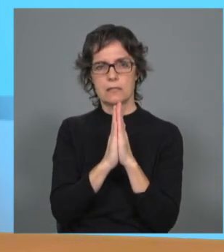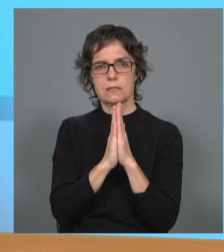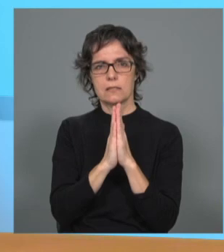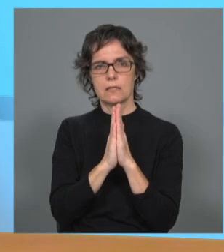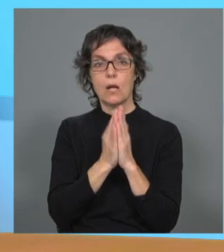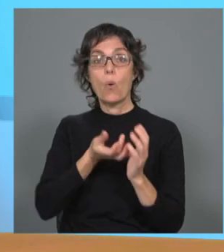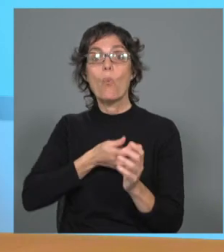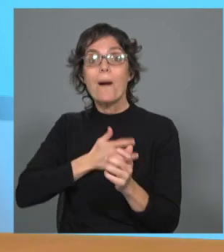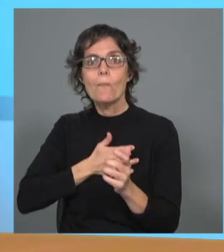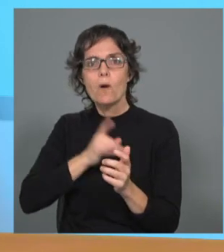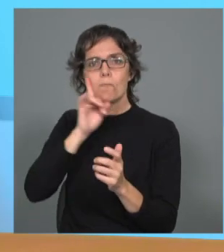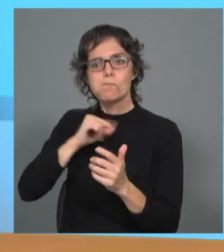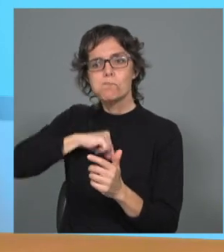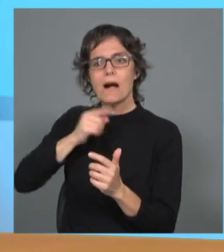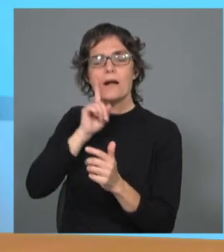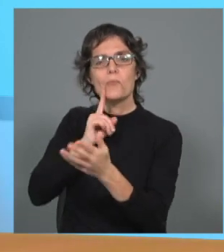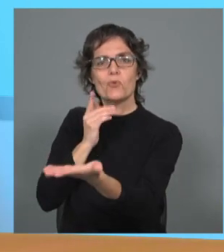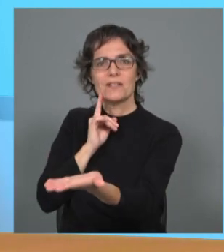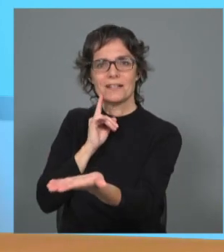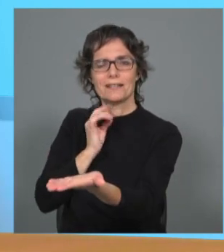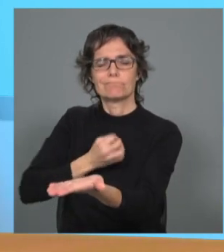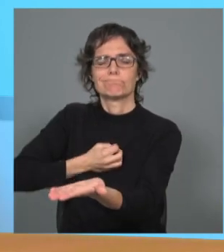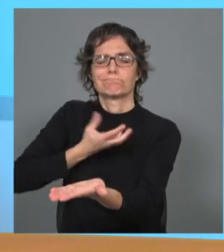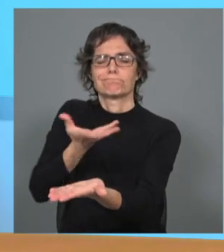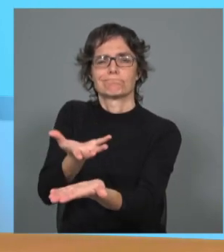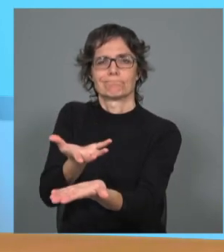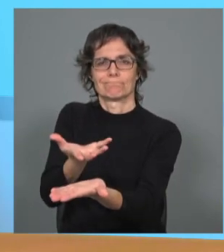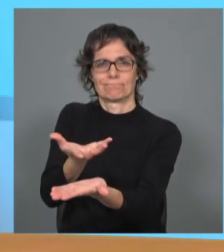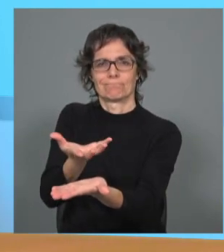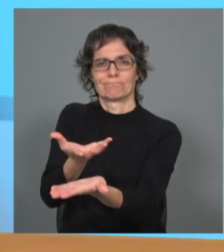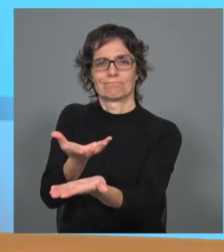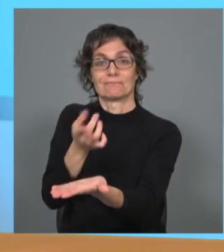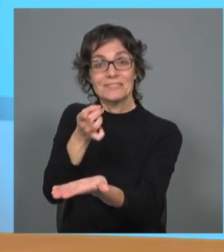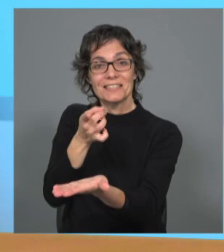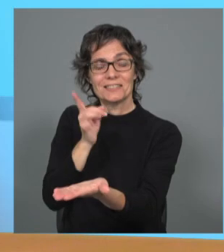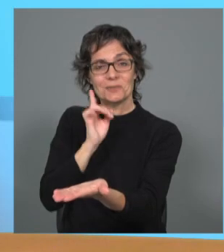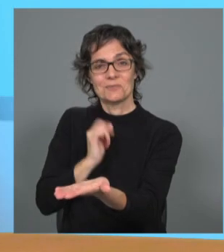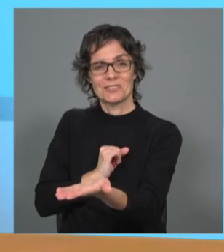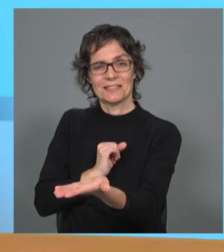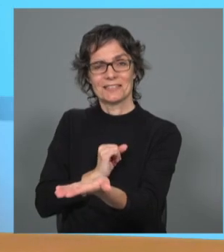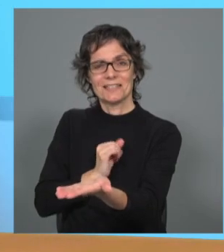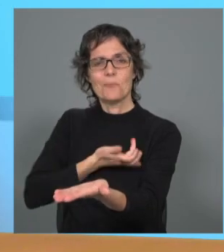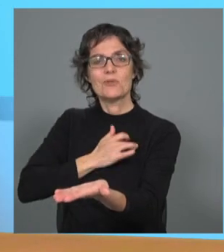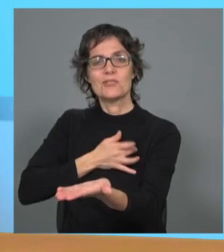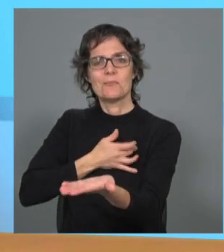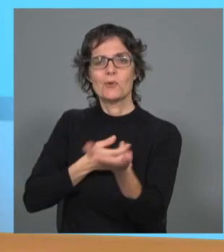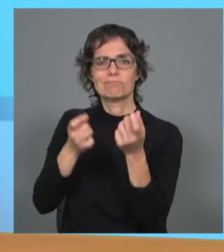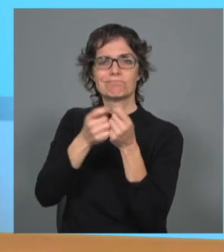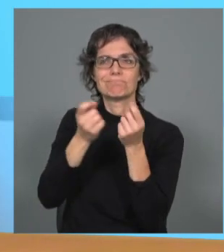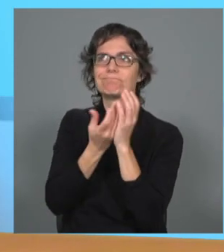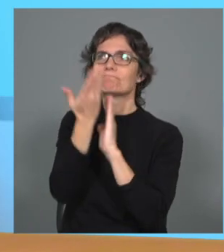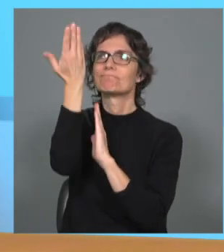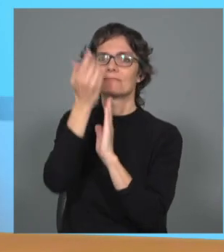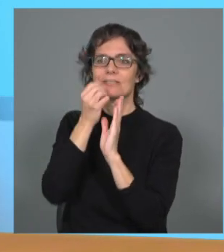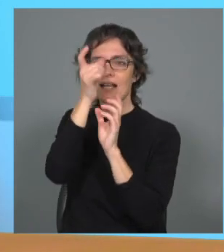faz próximo e concreto. Quem é melhor do que a mulher para tornar este amor próximo e concreto neste